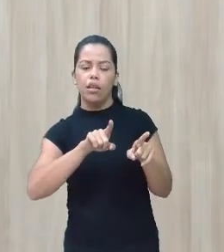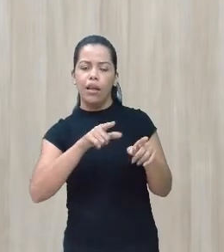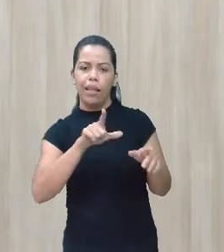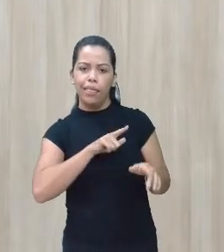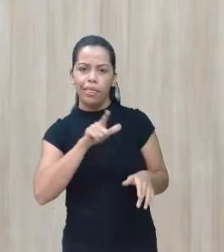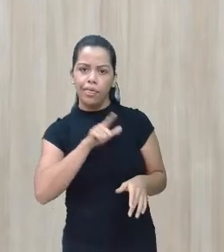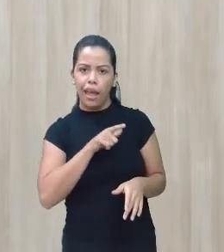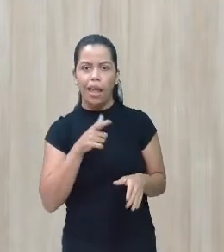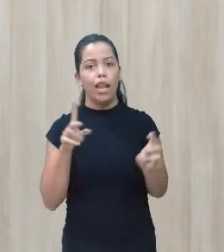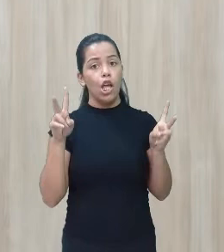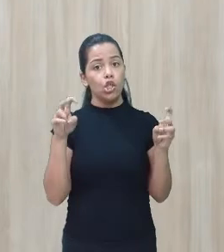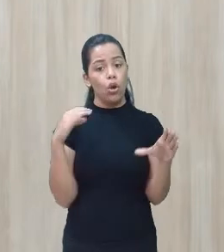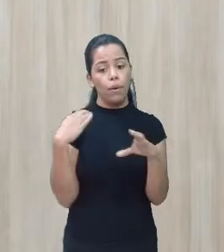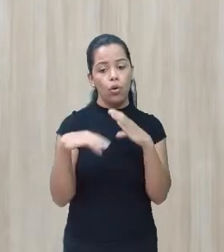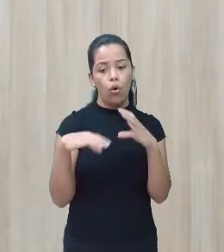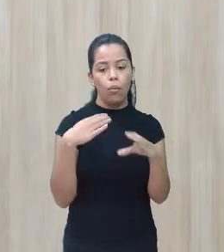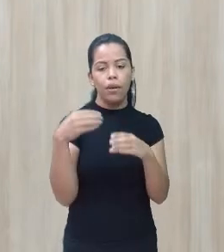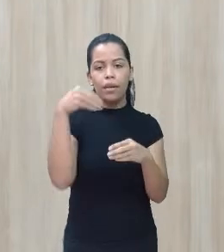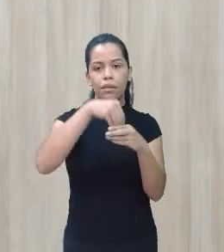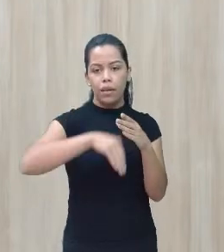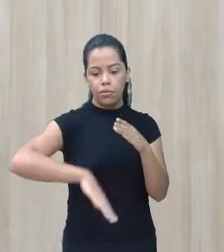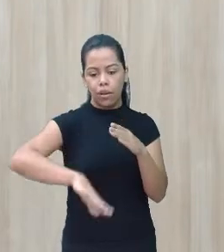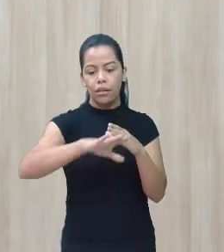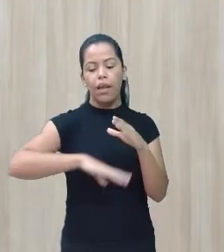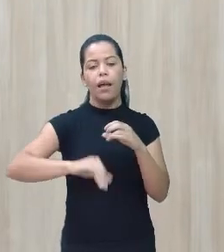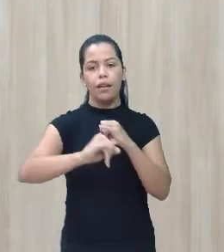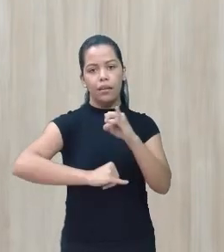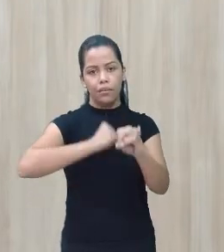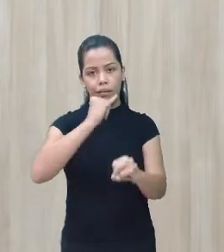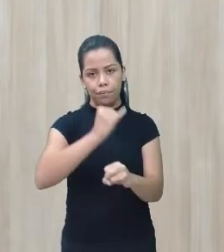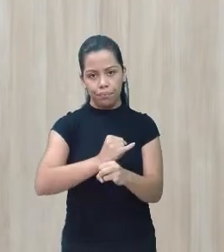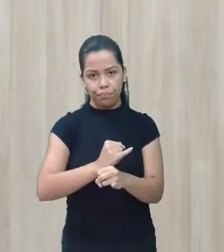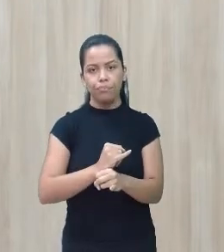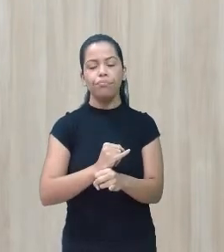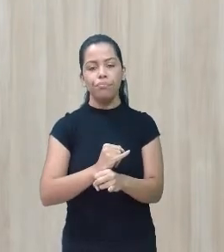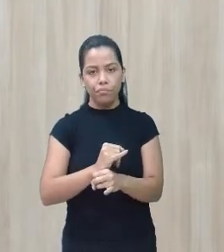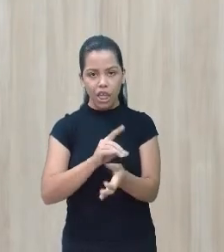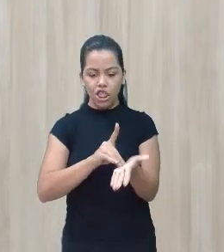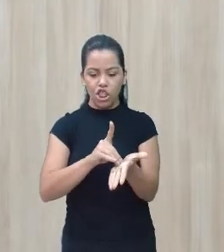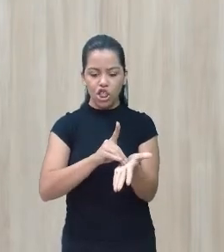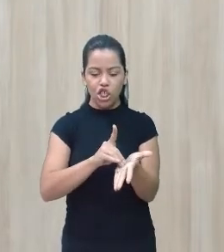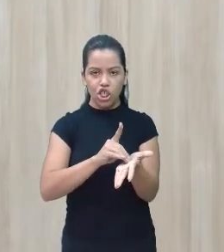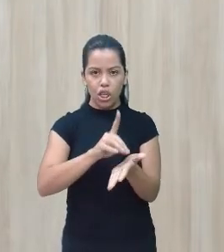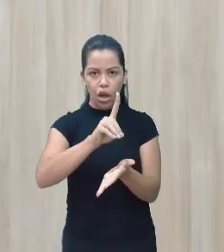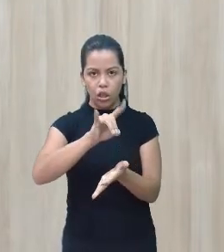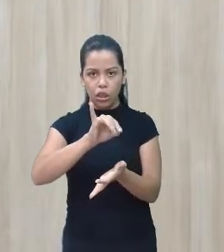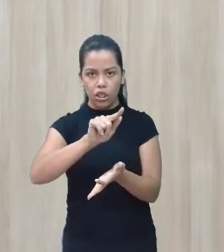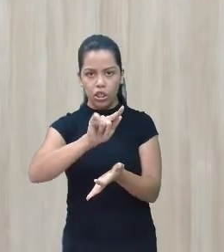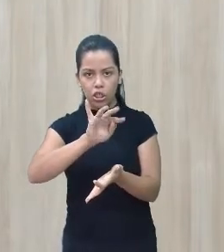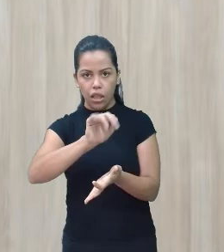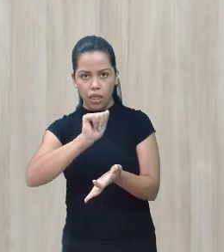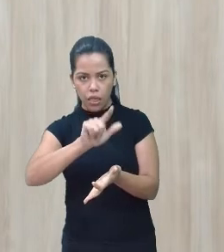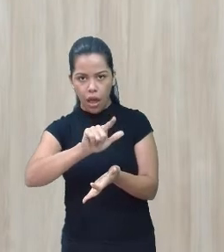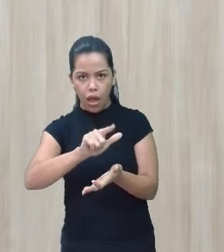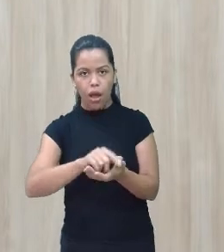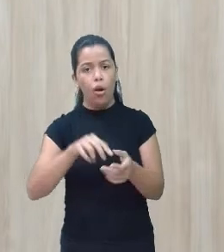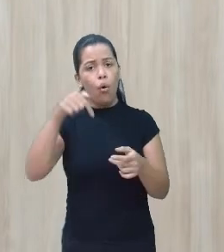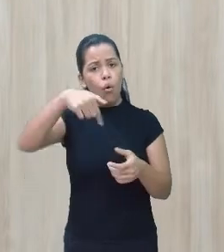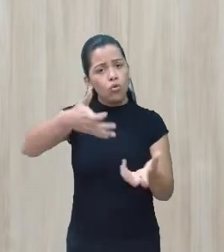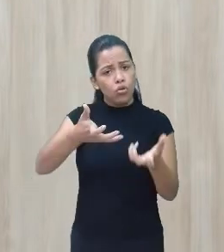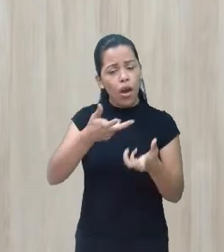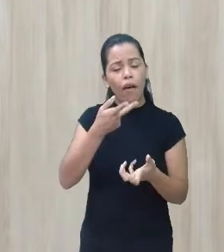comunicação nos dias de hoje em plataformas digitais. Então hoje a minha ideia é continuar falando sobre o internetês, agora com uma